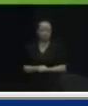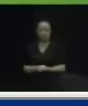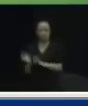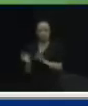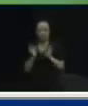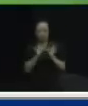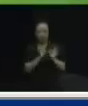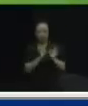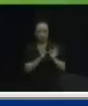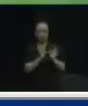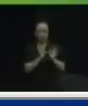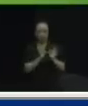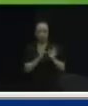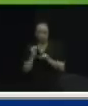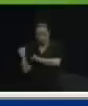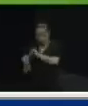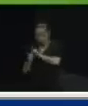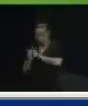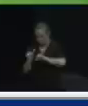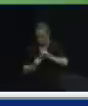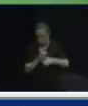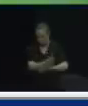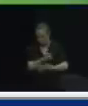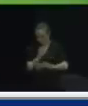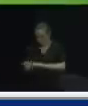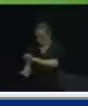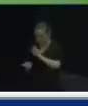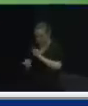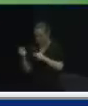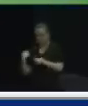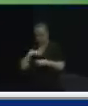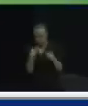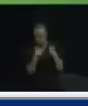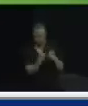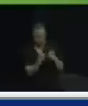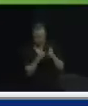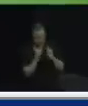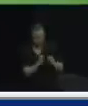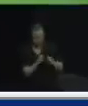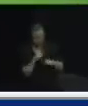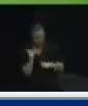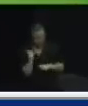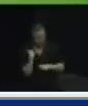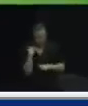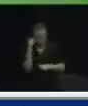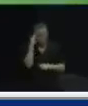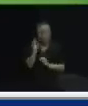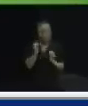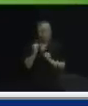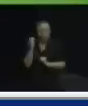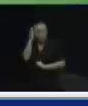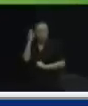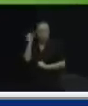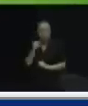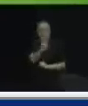contato mesmo depois do rompimento de Sérgio moro com bolsonaro a e agora o passo no canal tá acaba vendo